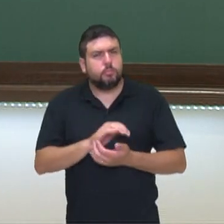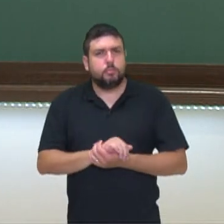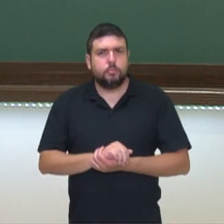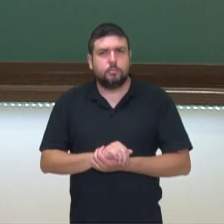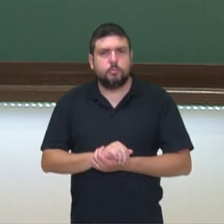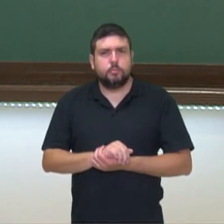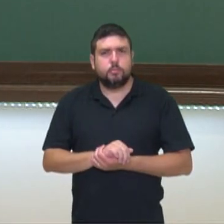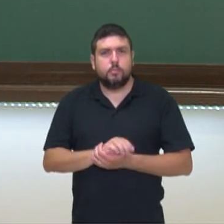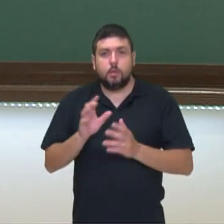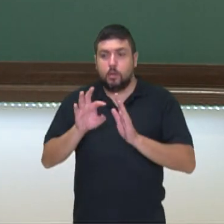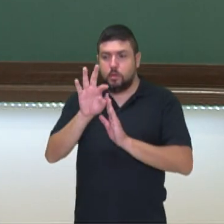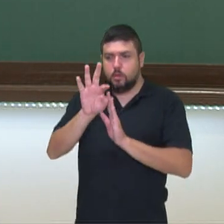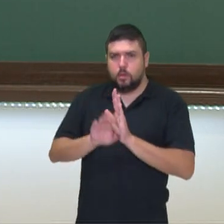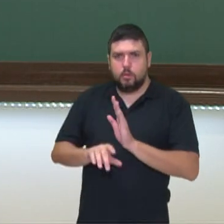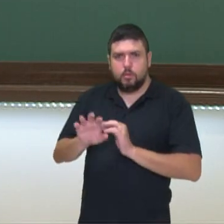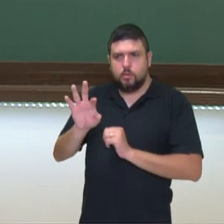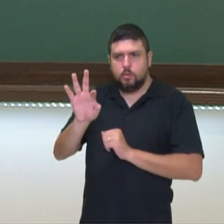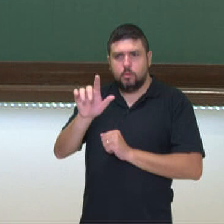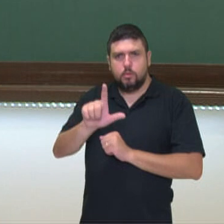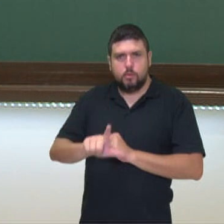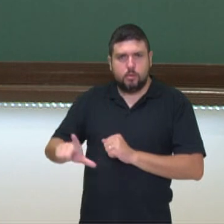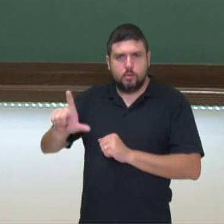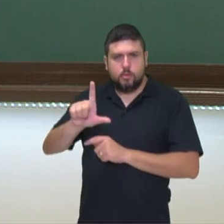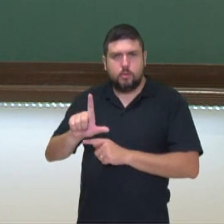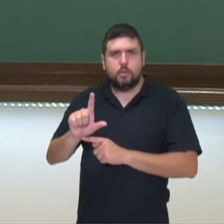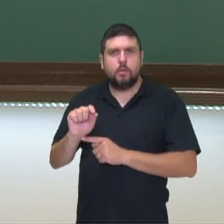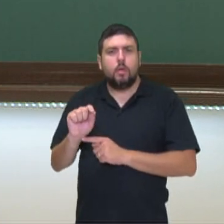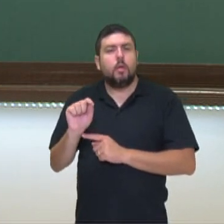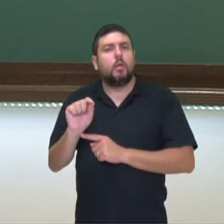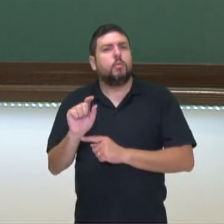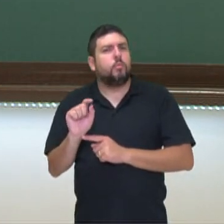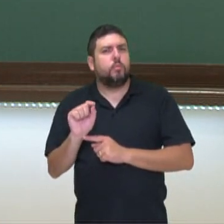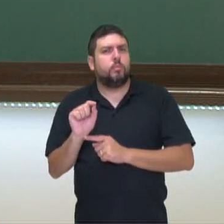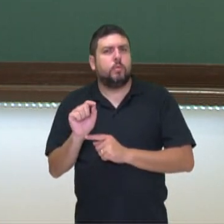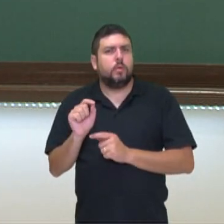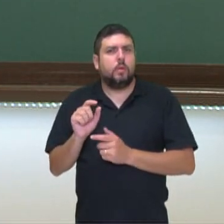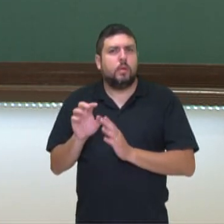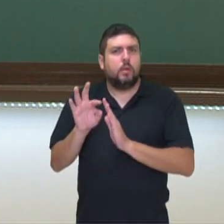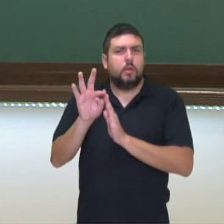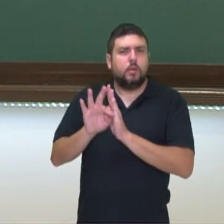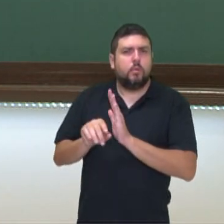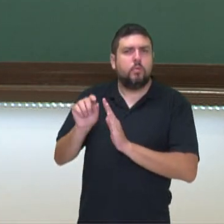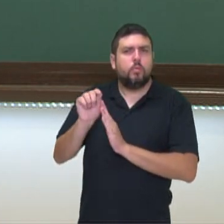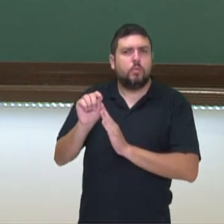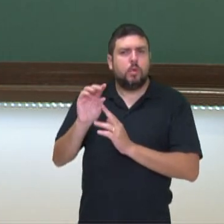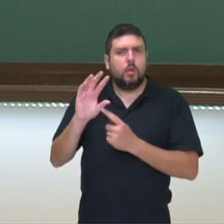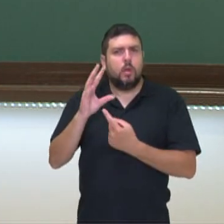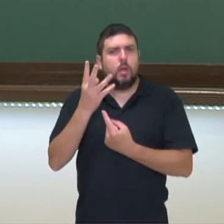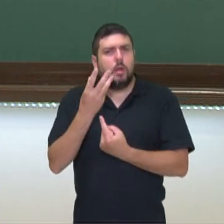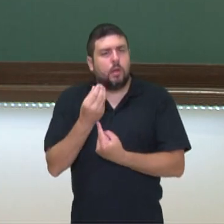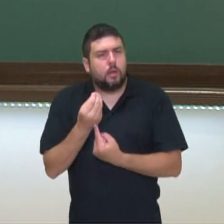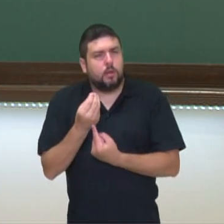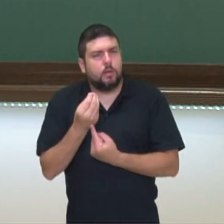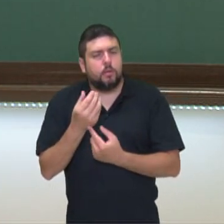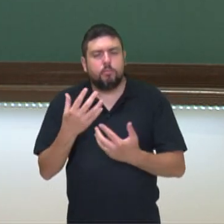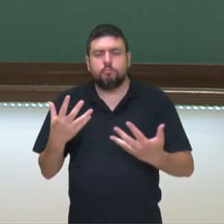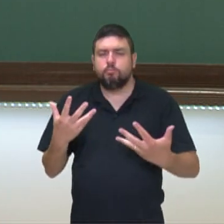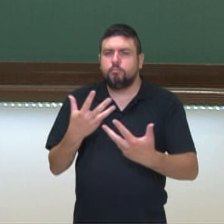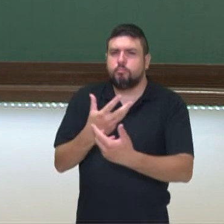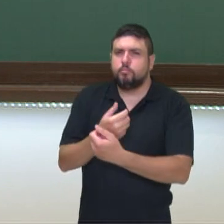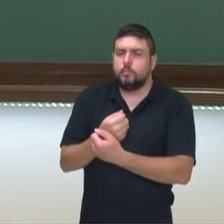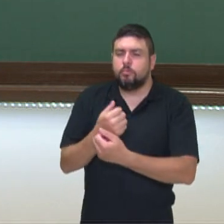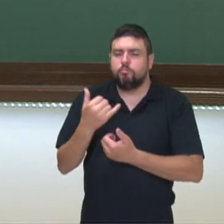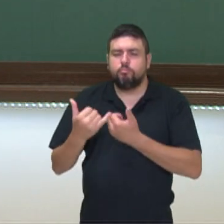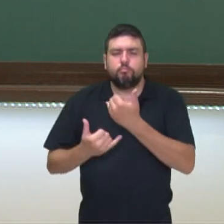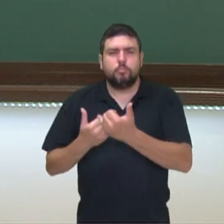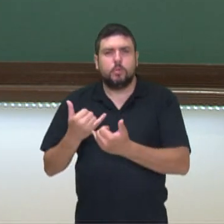Textos que são literários, certo? Textos que servem para a arte, o belo, o entretenimento. Eles